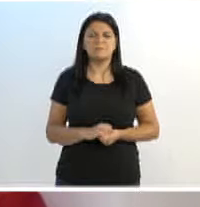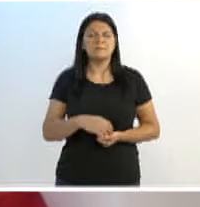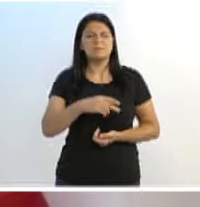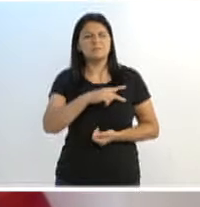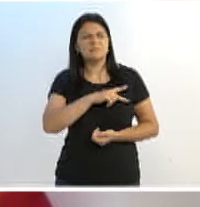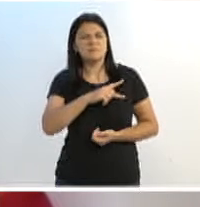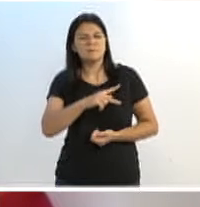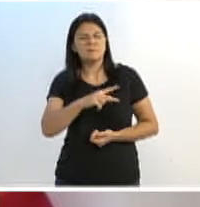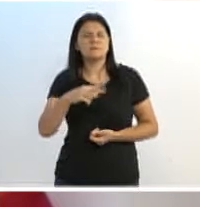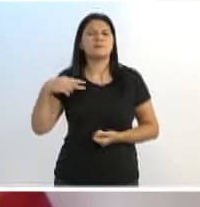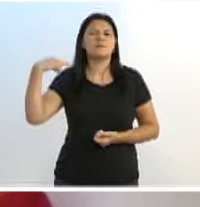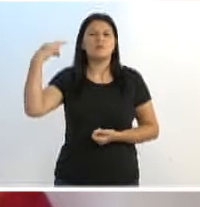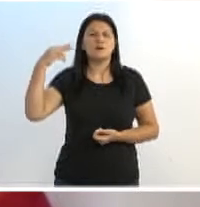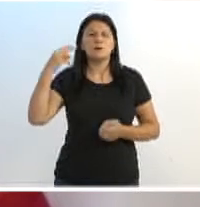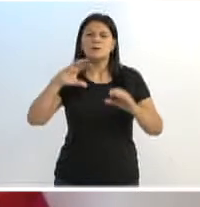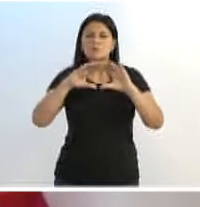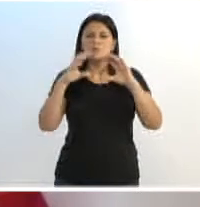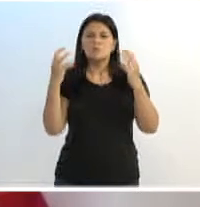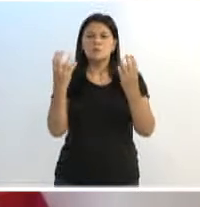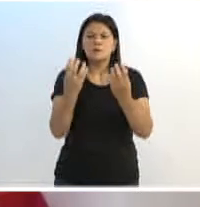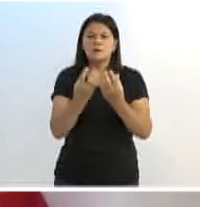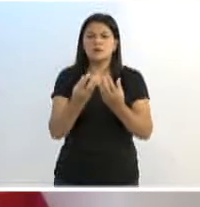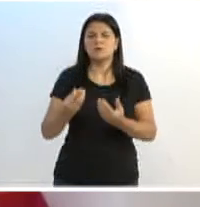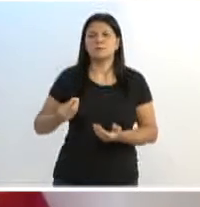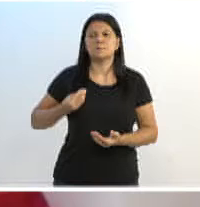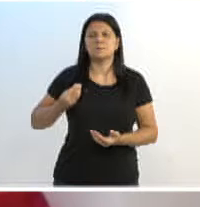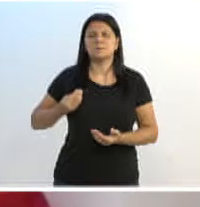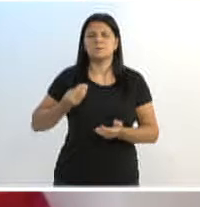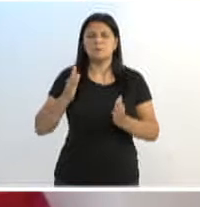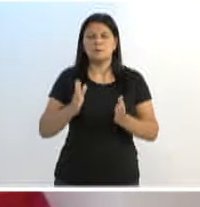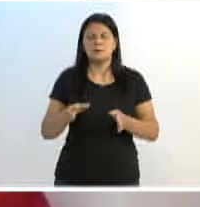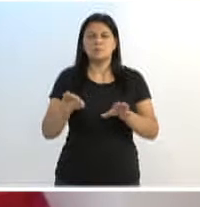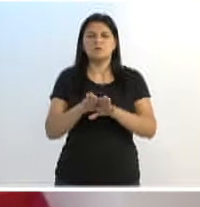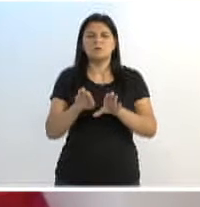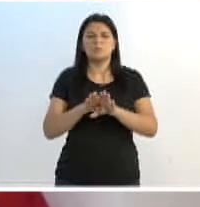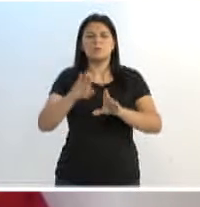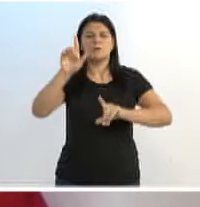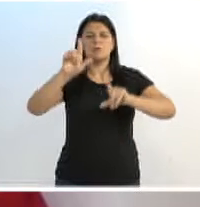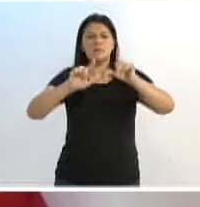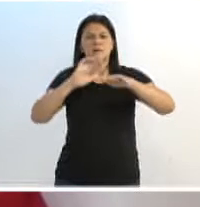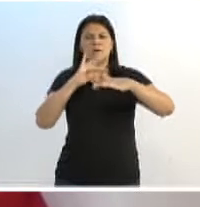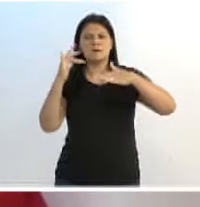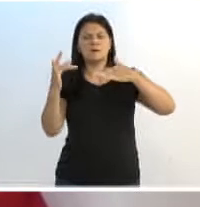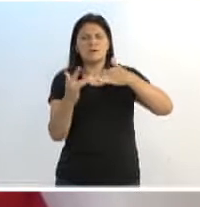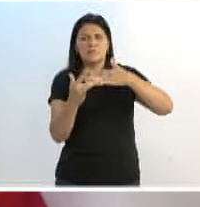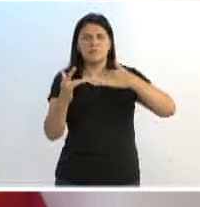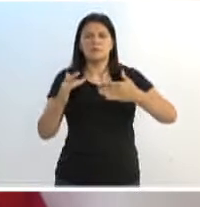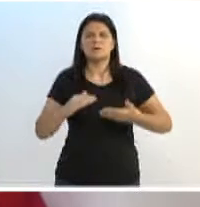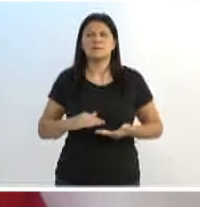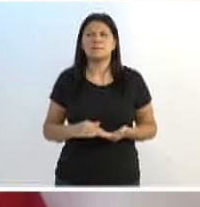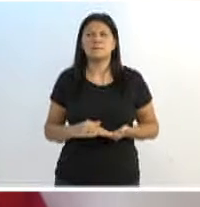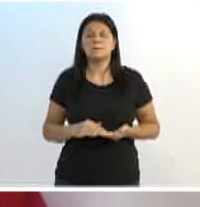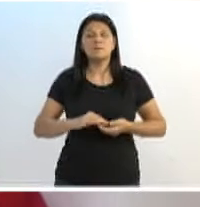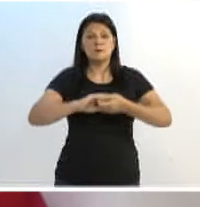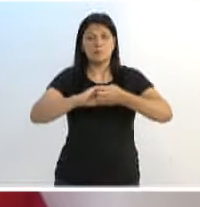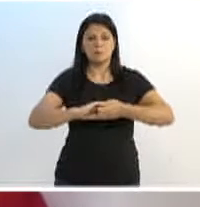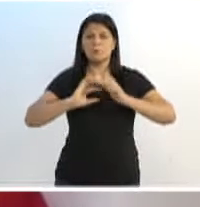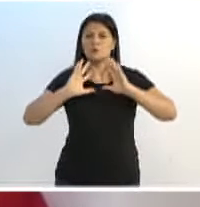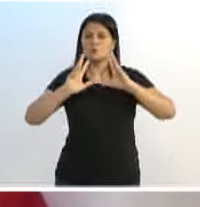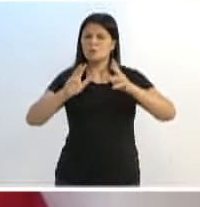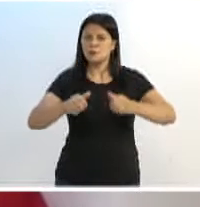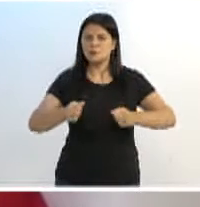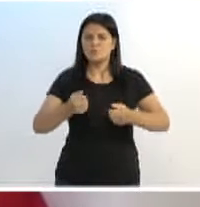Presidente, colegas vereadores, comunidade que nos acompanha em plenário e também através dos canais de comunicação dessa casa, cumprimento aí todos de forma